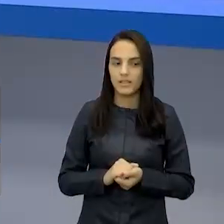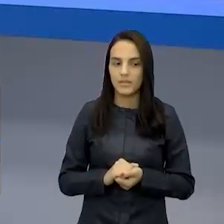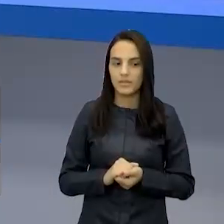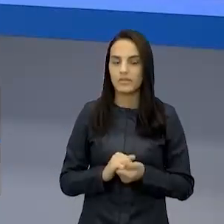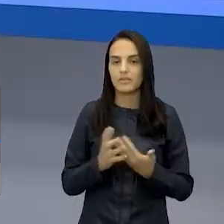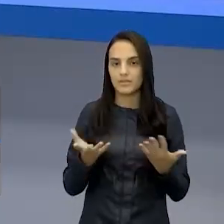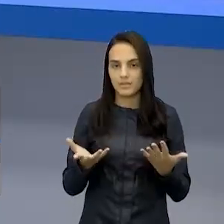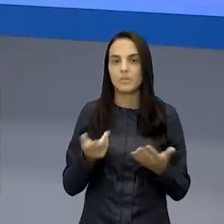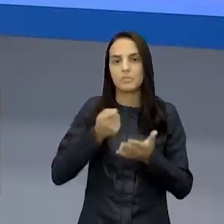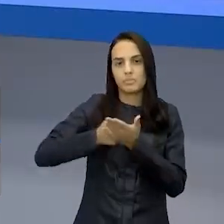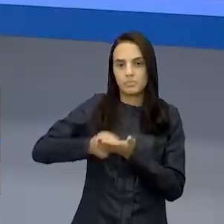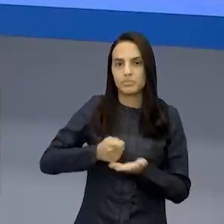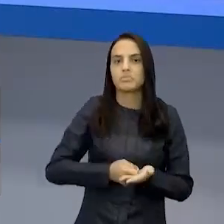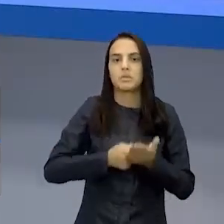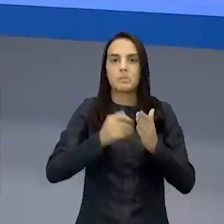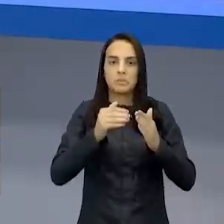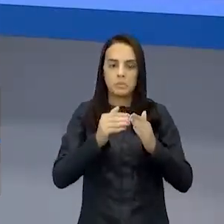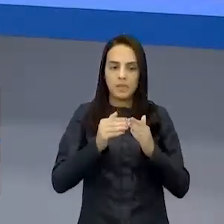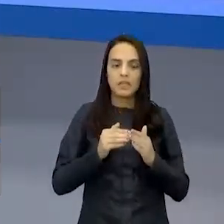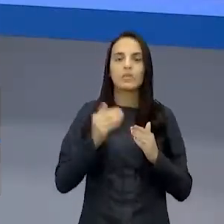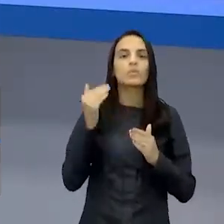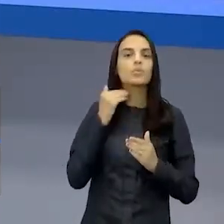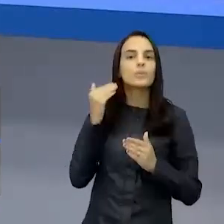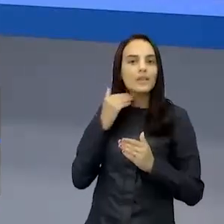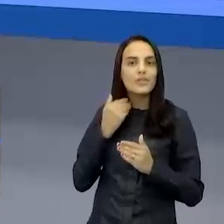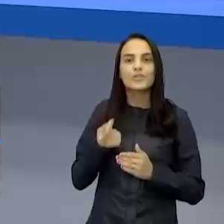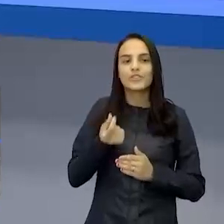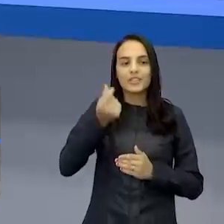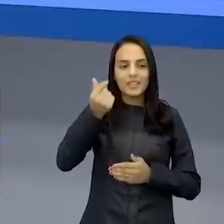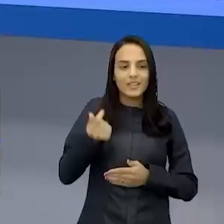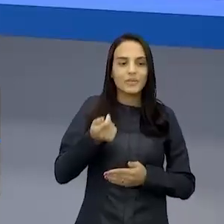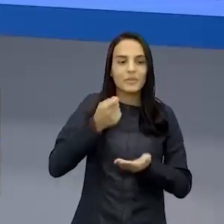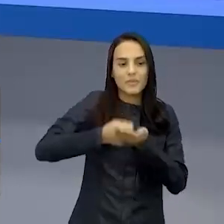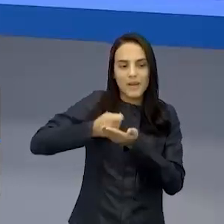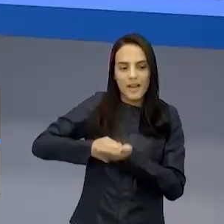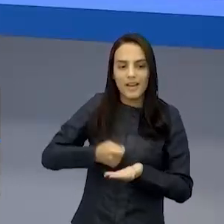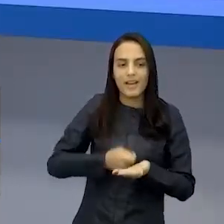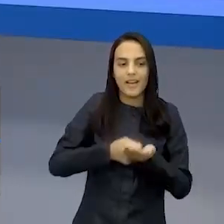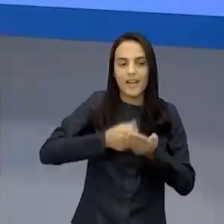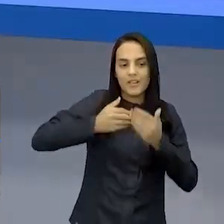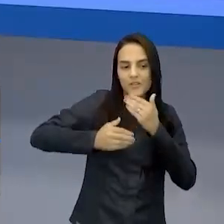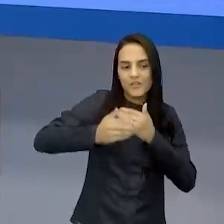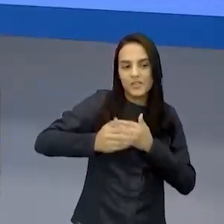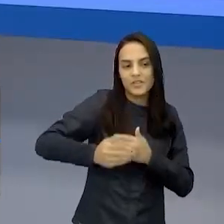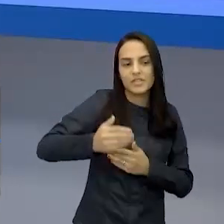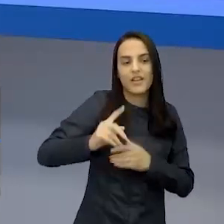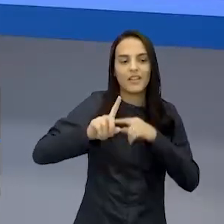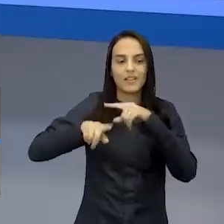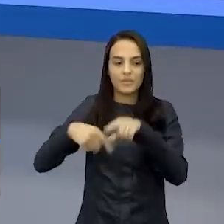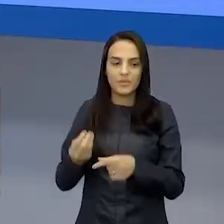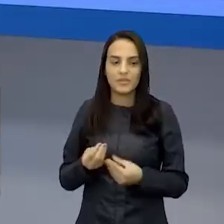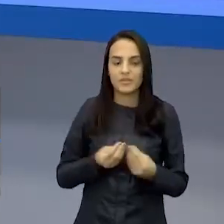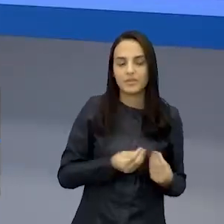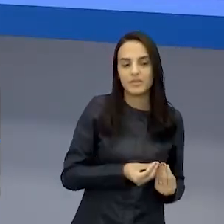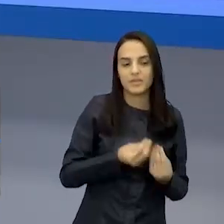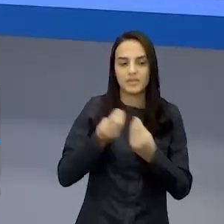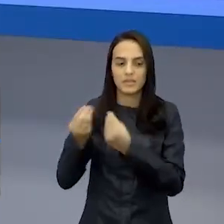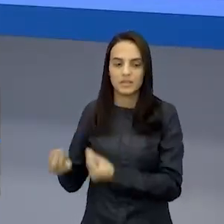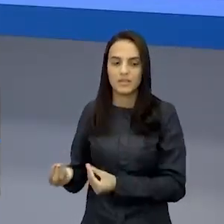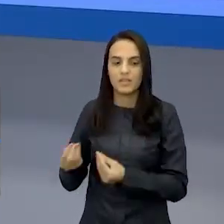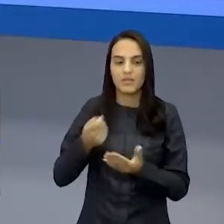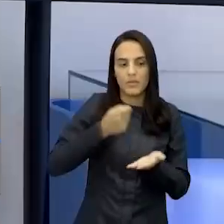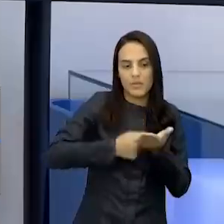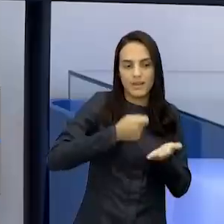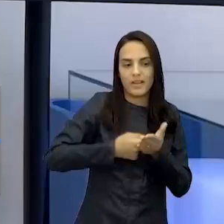pagar alguma coisa, mas estou pegando dinheiro emprestado para pagar parcelado, e a amortização é quando eu vou entregar lá o dinheiro antes, que eu vou pagar antes, eu vou